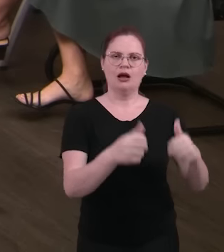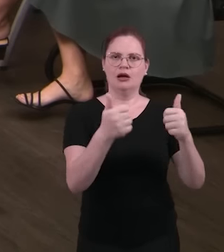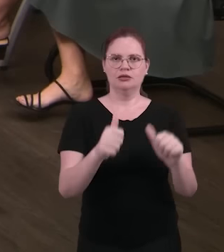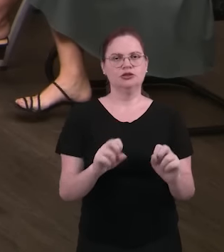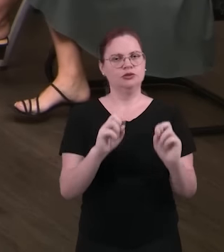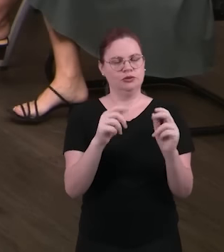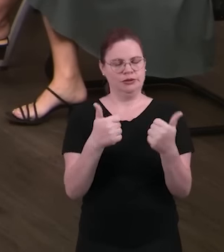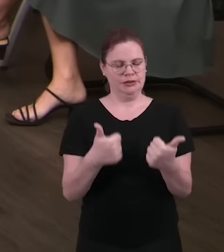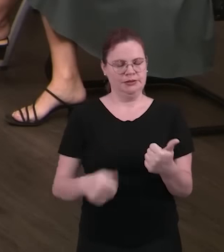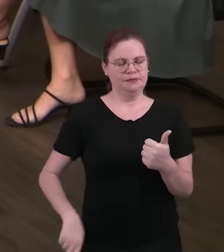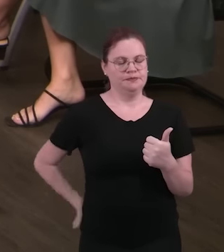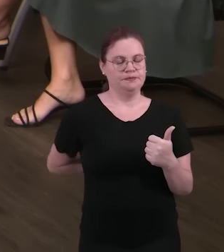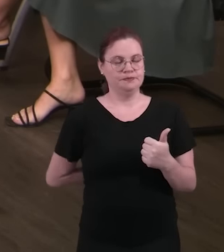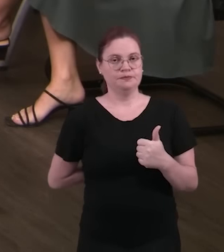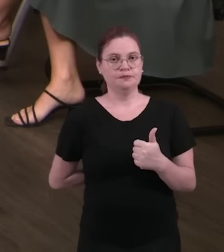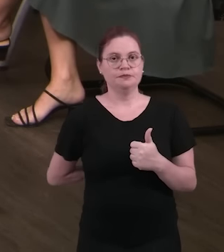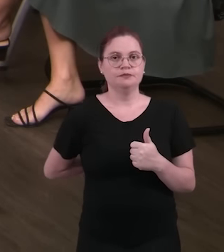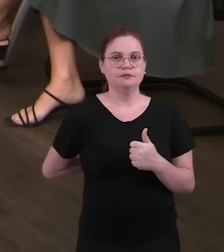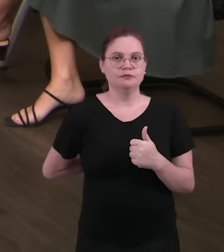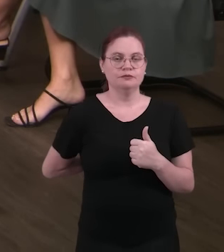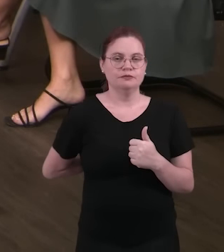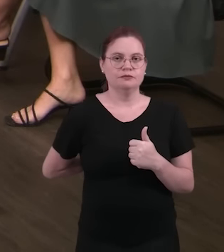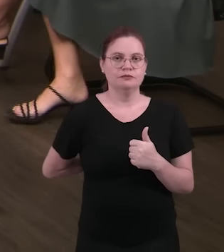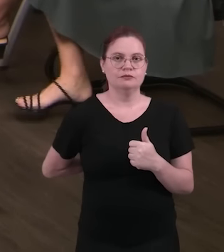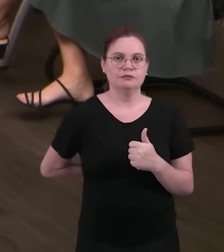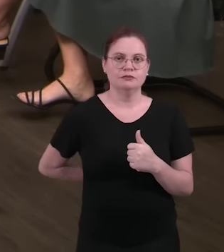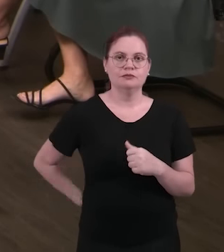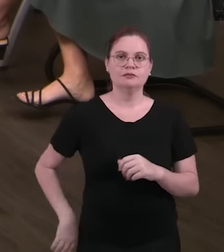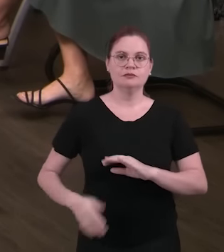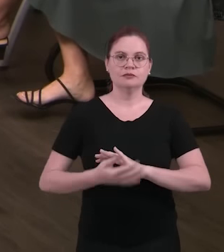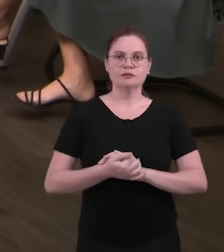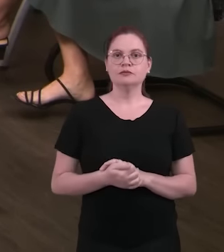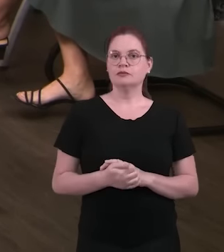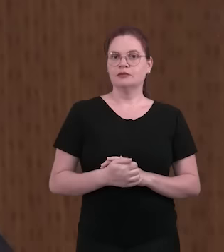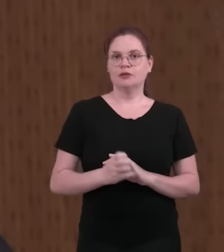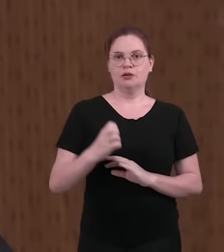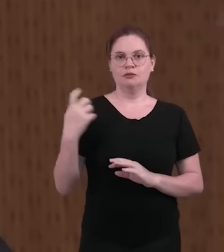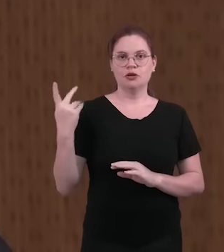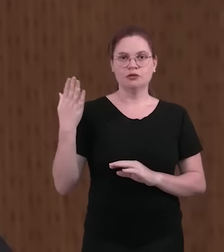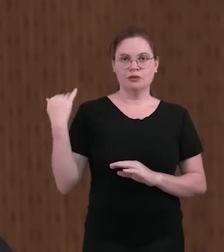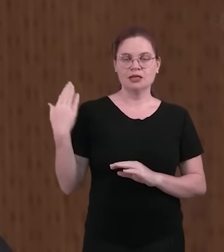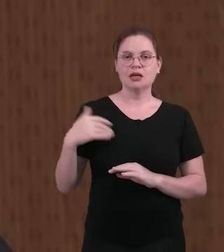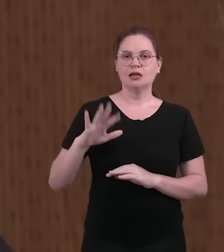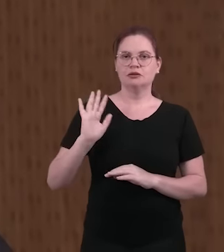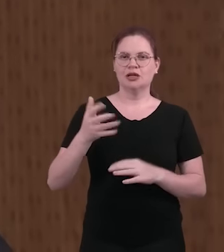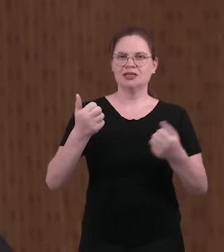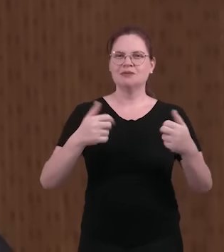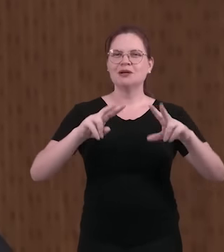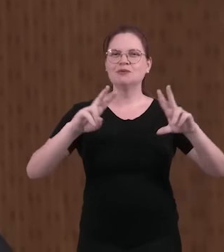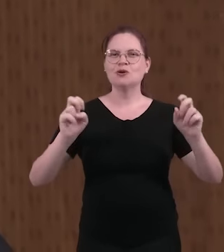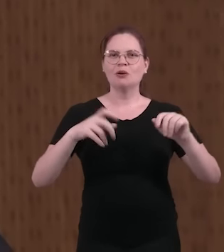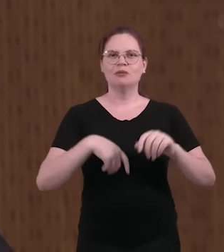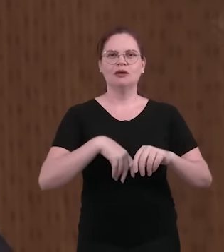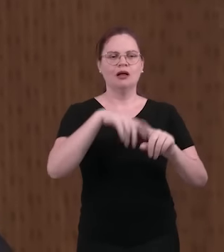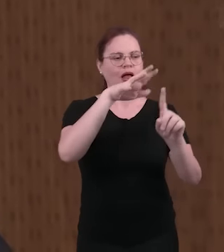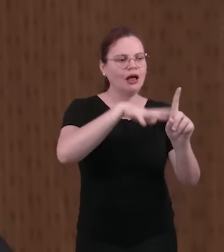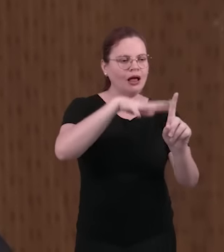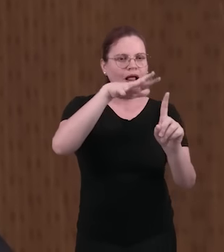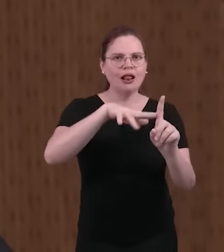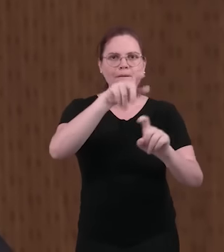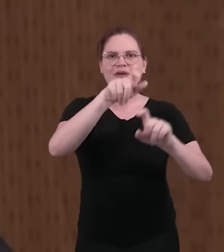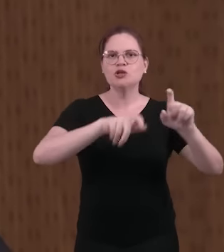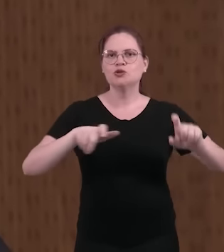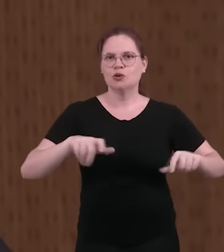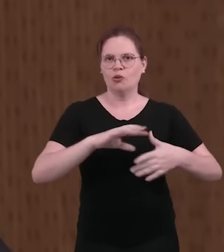e tudo mais. Até no outro episódio a gente falou de líderes, mas eu gostaria de